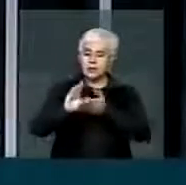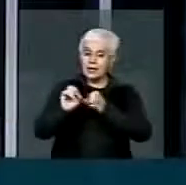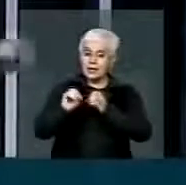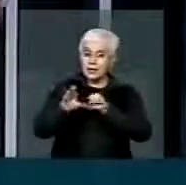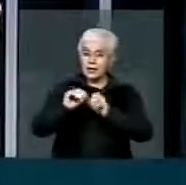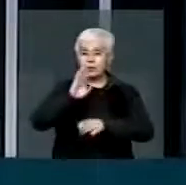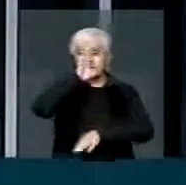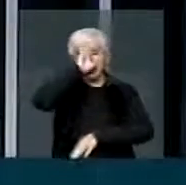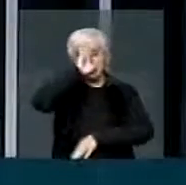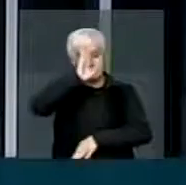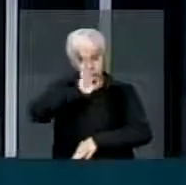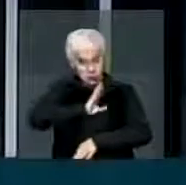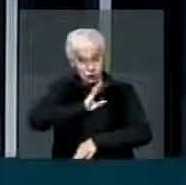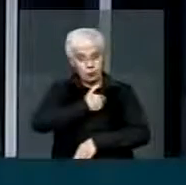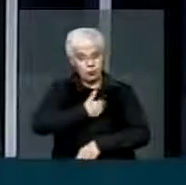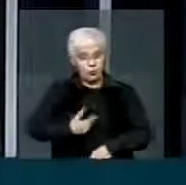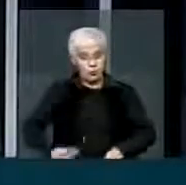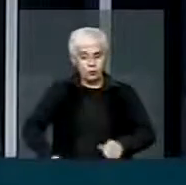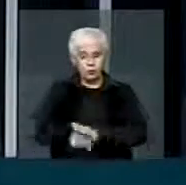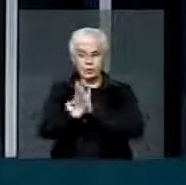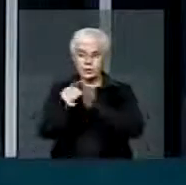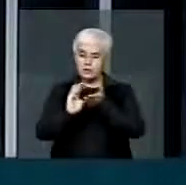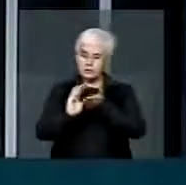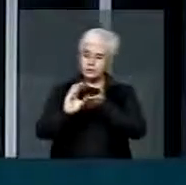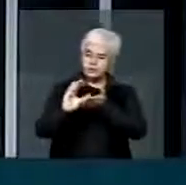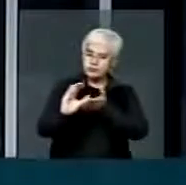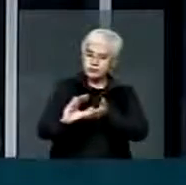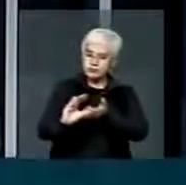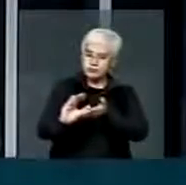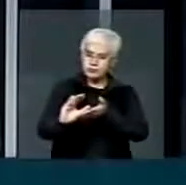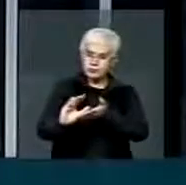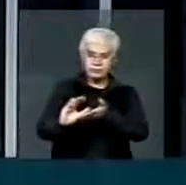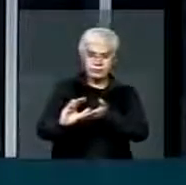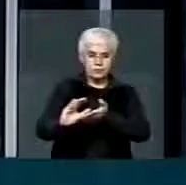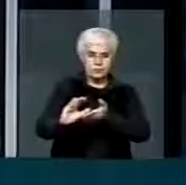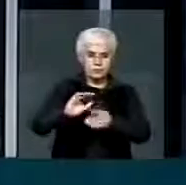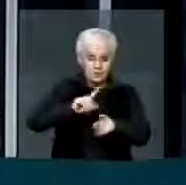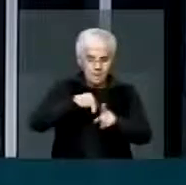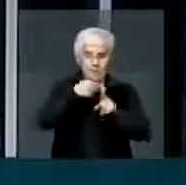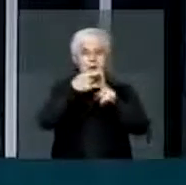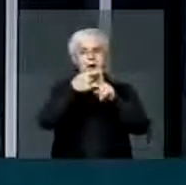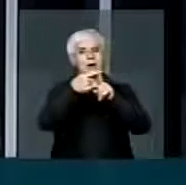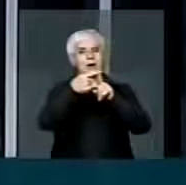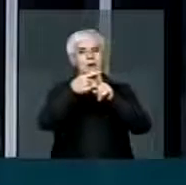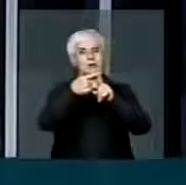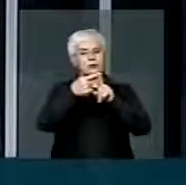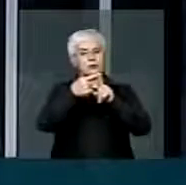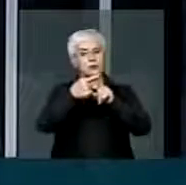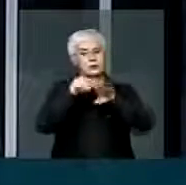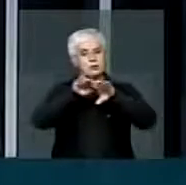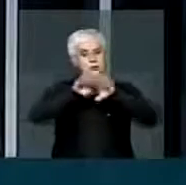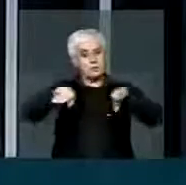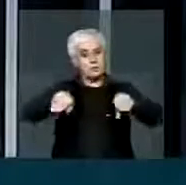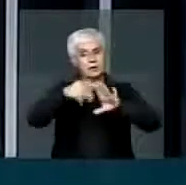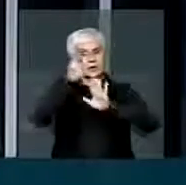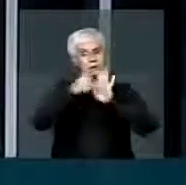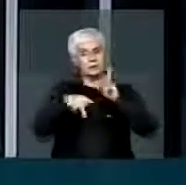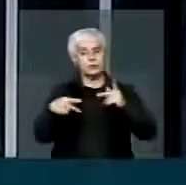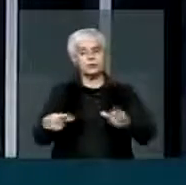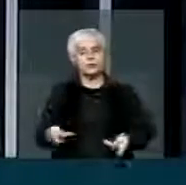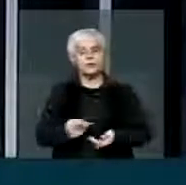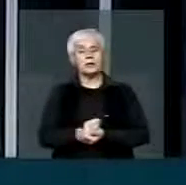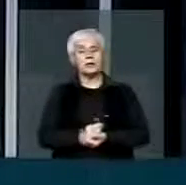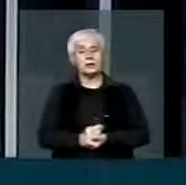educação pública, para o seu investimento, mais os programas. Porque senão,